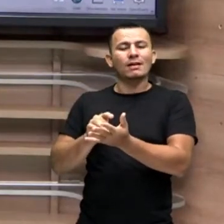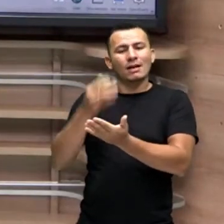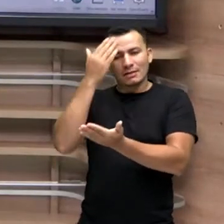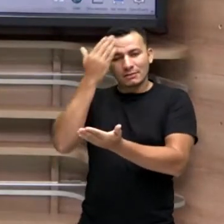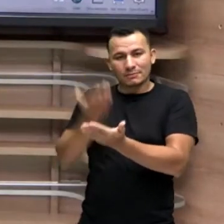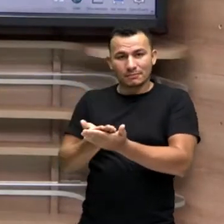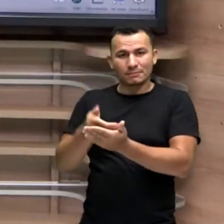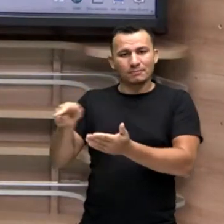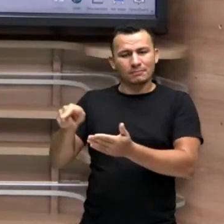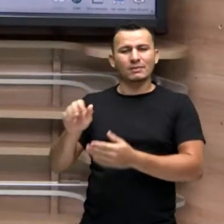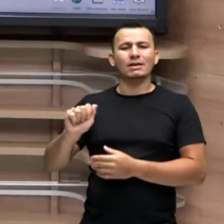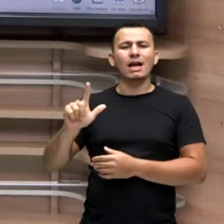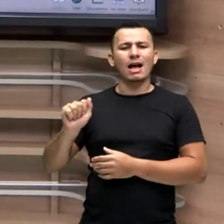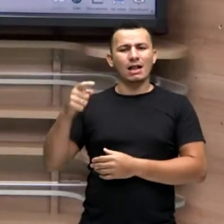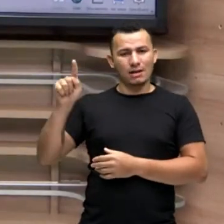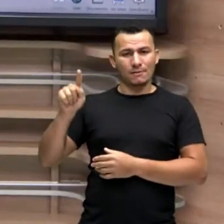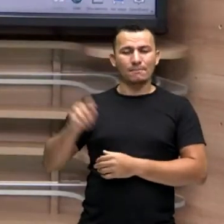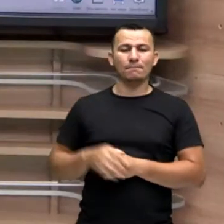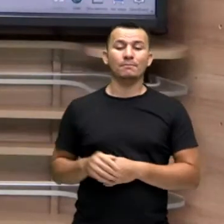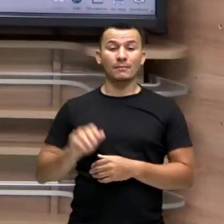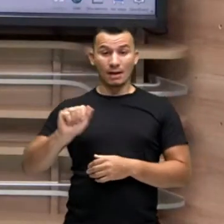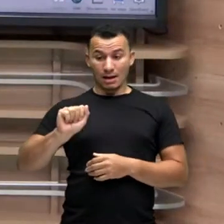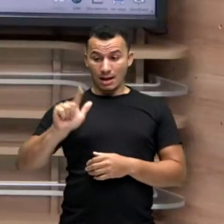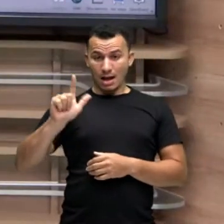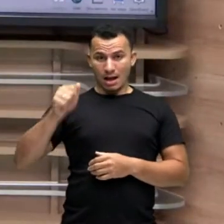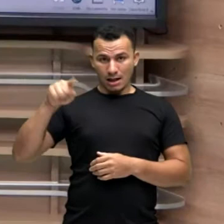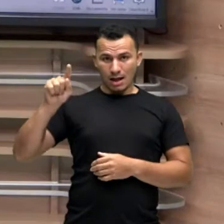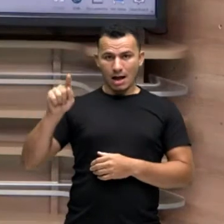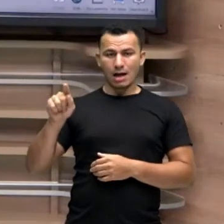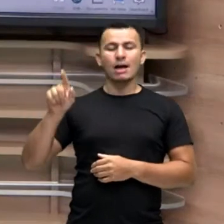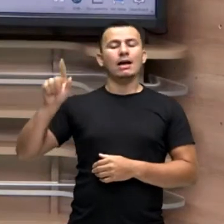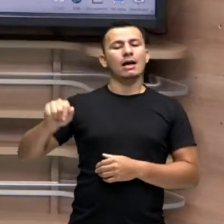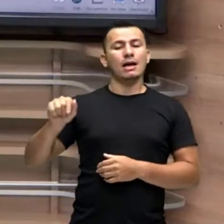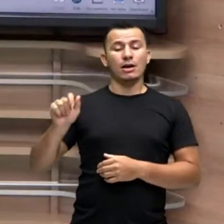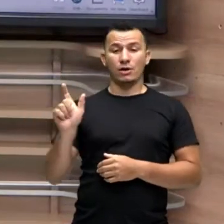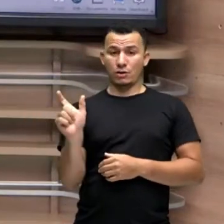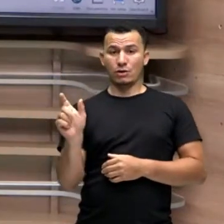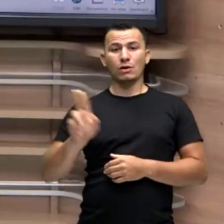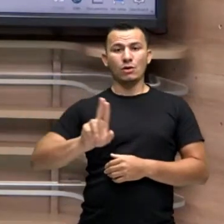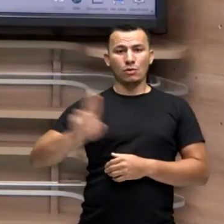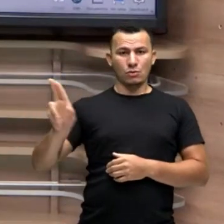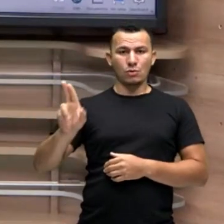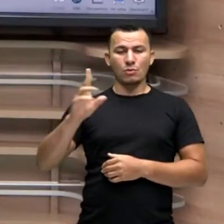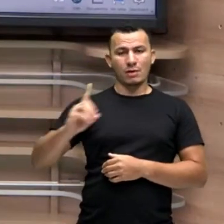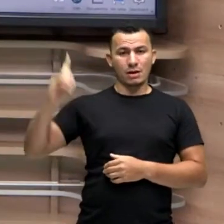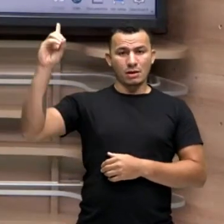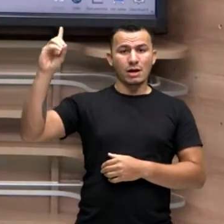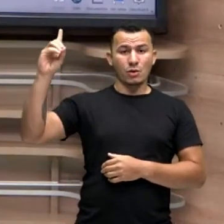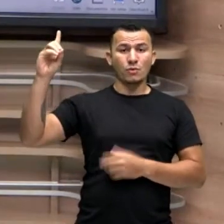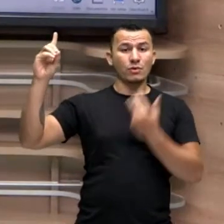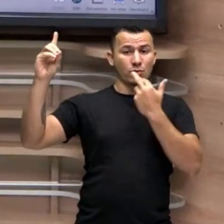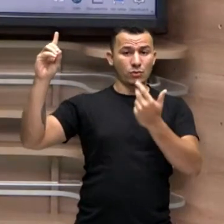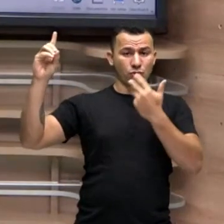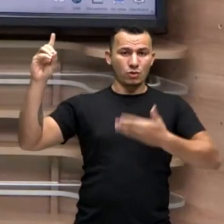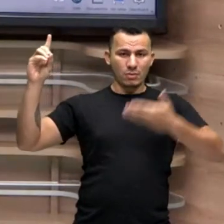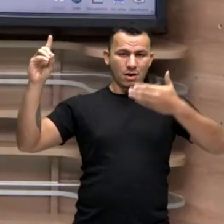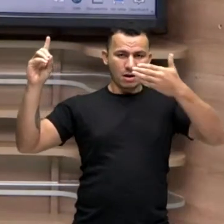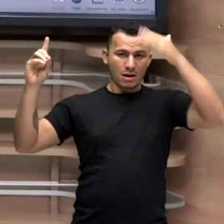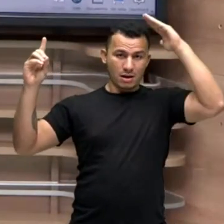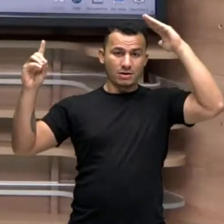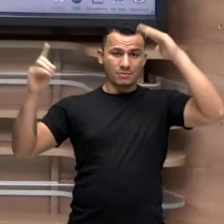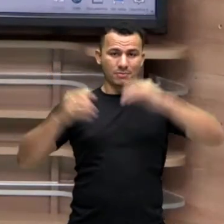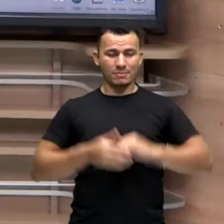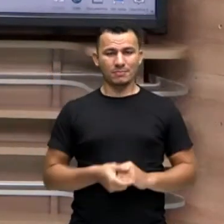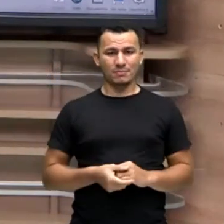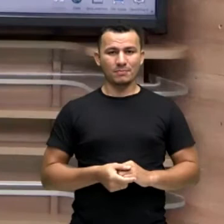crença em Allah Allah para quem não sabe é o é a maneira como a gente fala a Deus em árabe não é outro Deus para